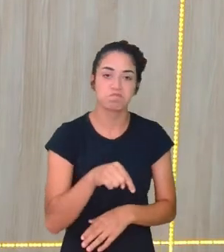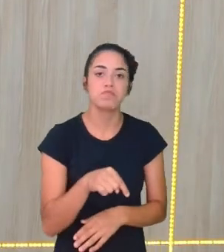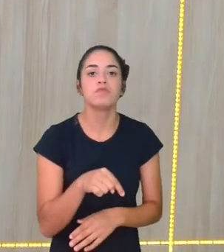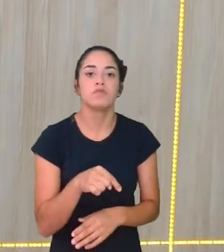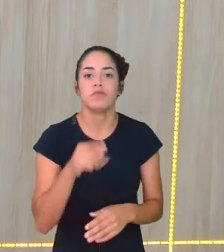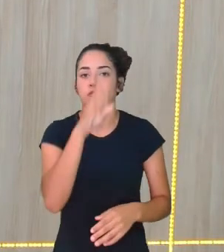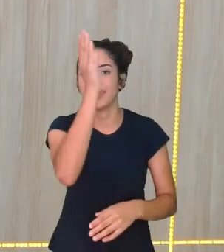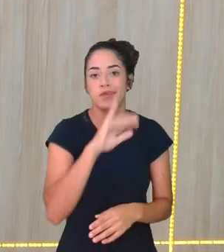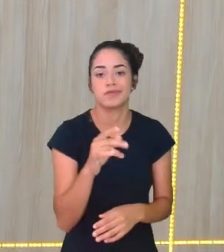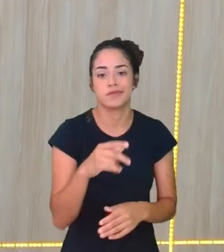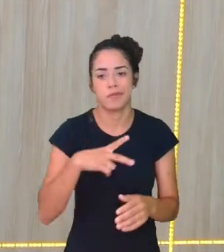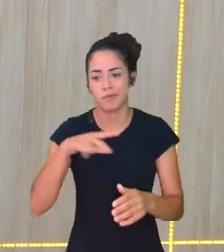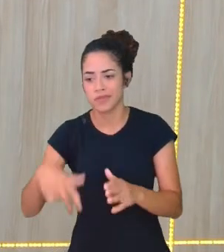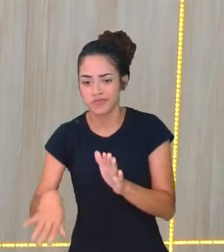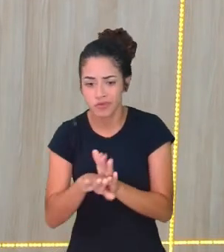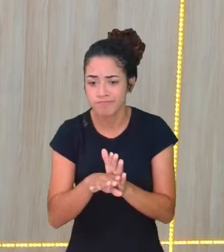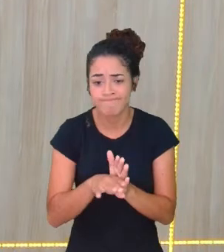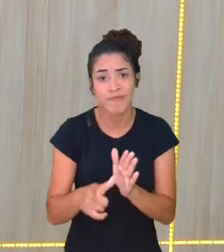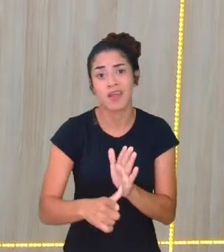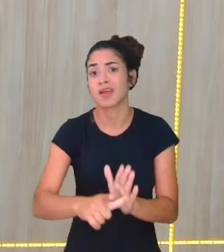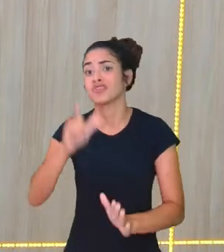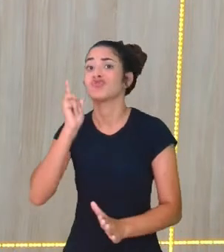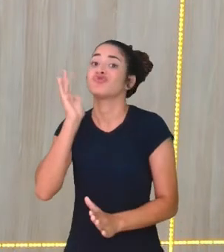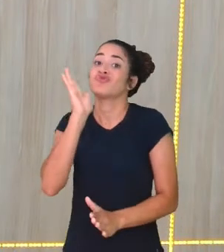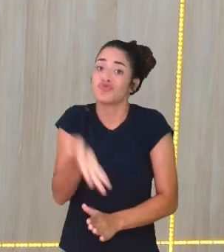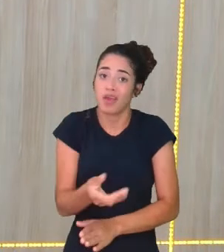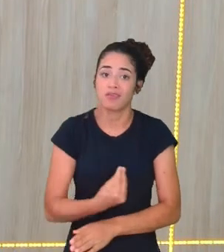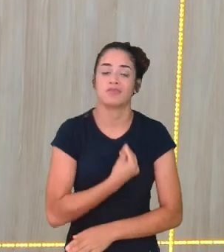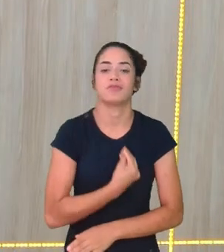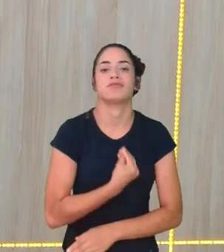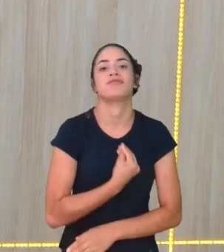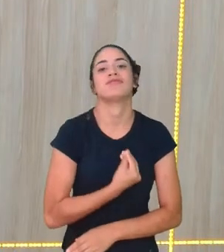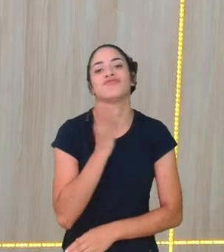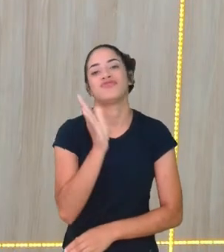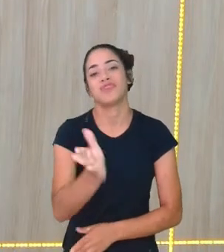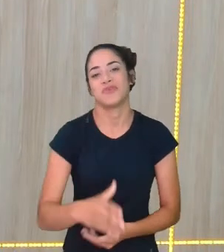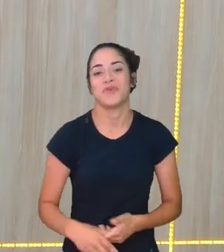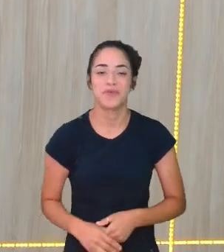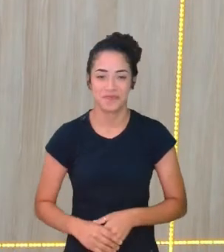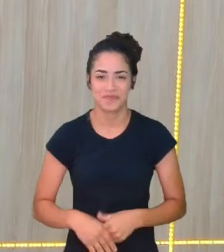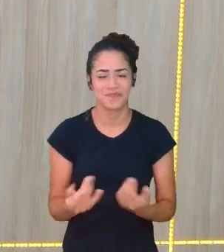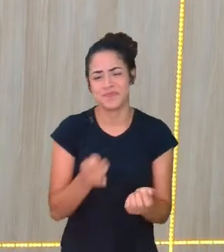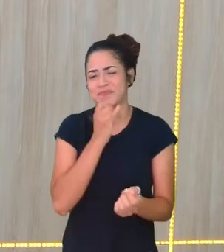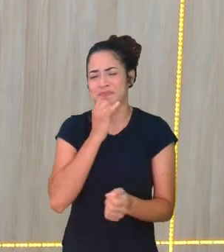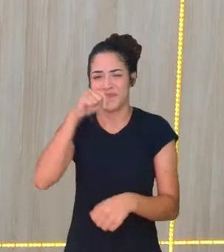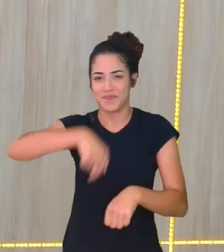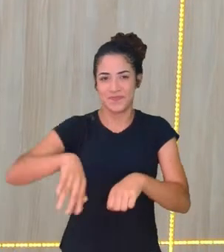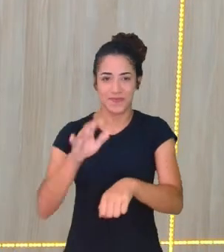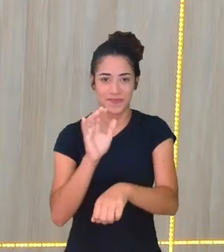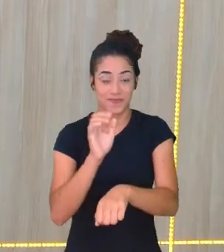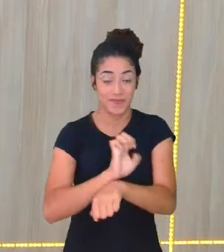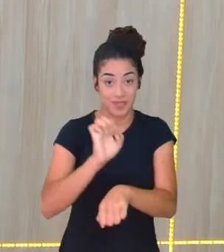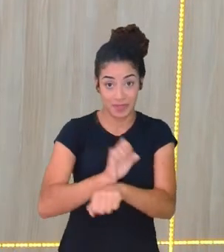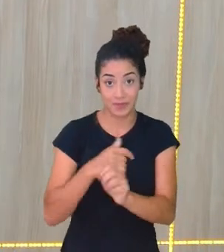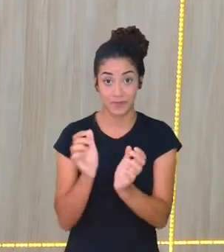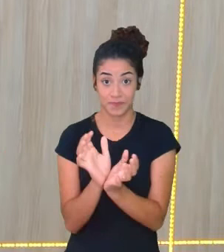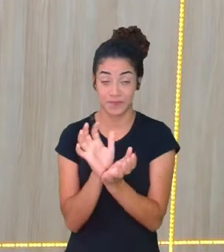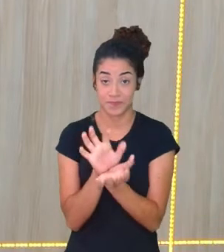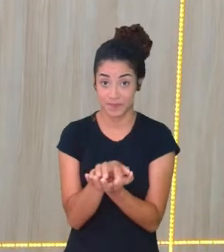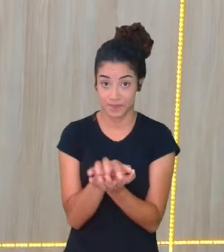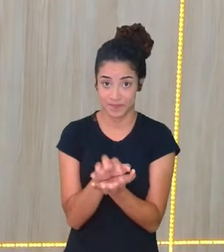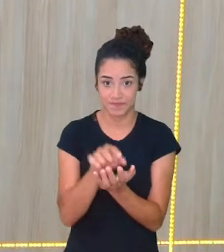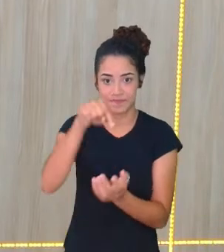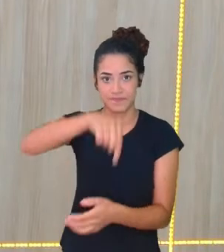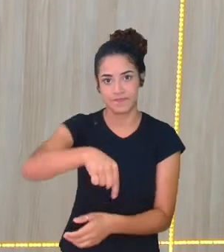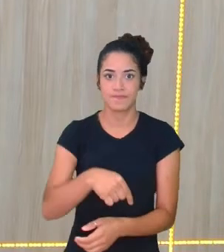da chegada dos portugueses então só para vocês terem uma noção aqui no nosso estado de Pernambuco especificamente